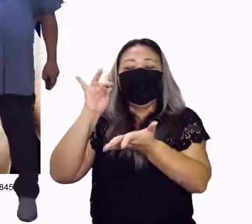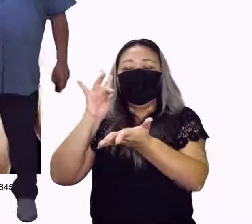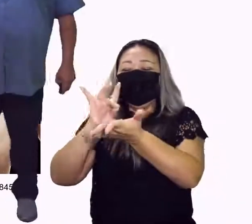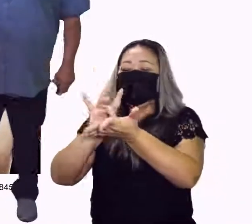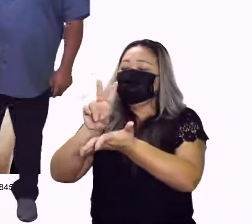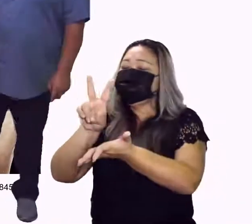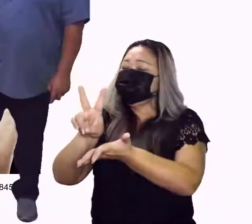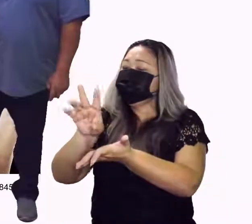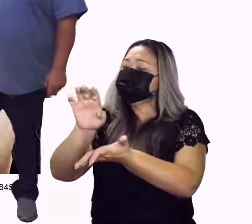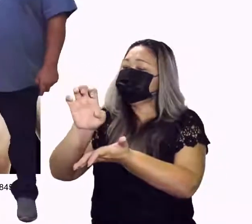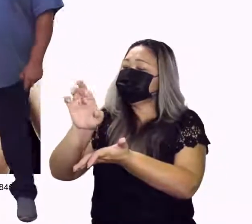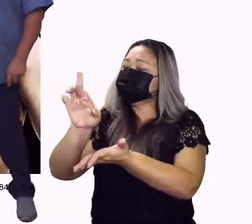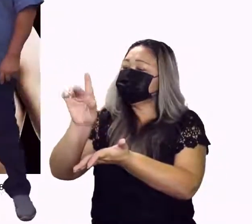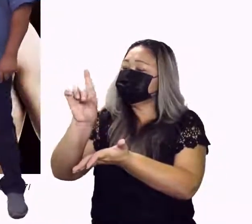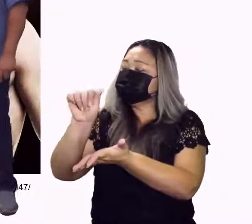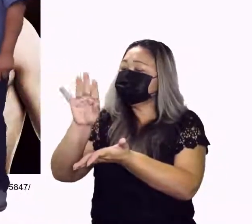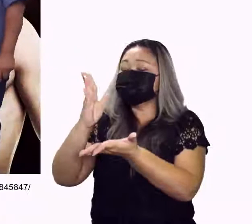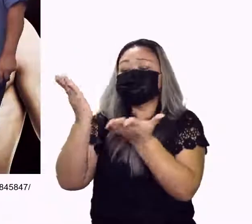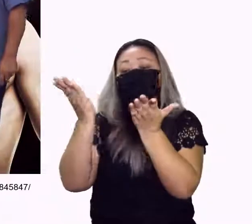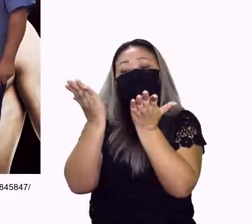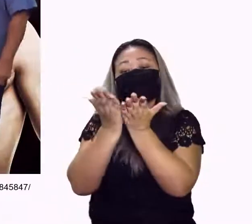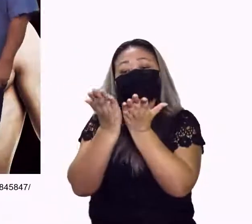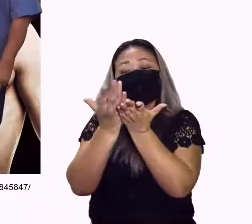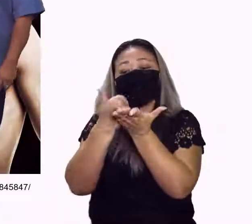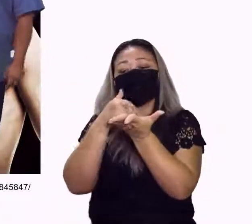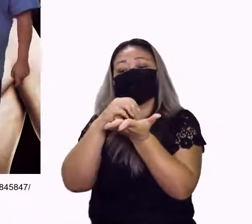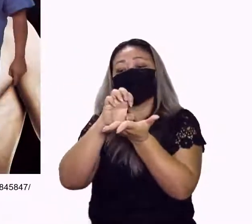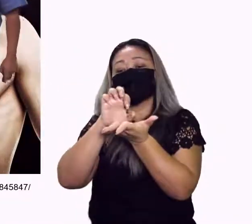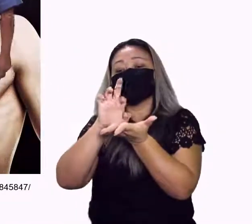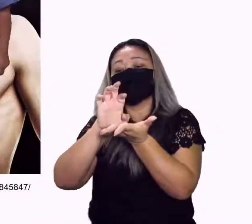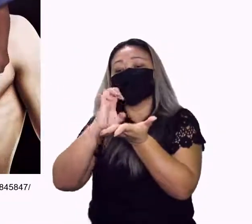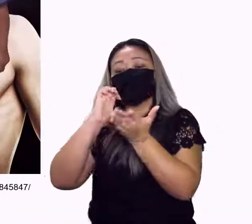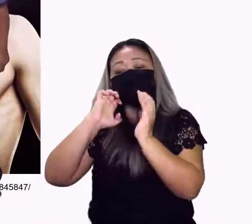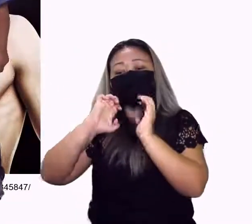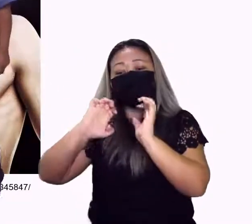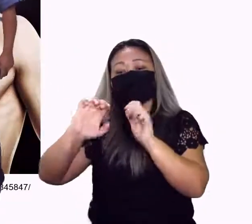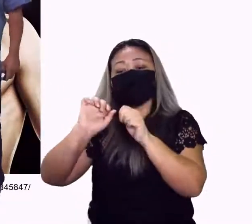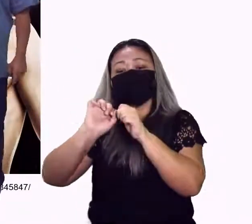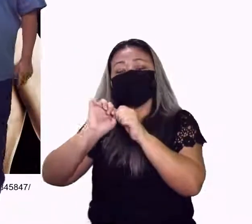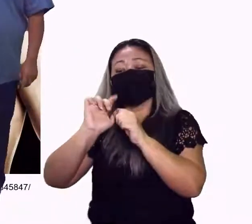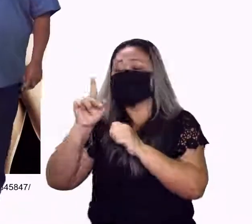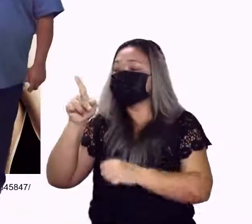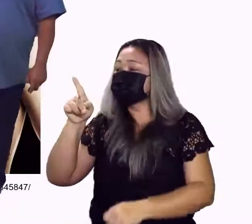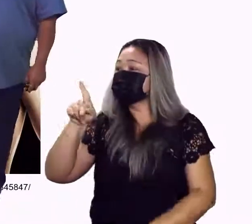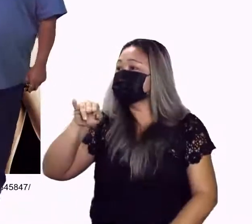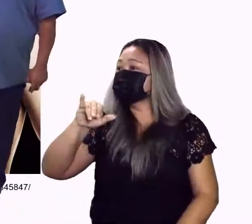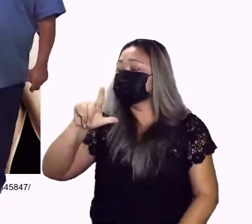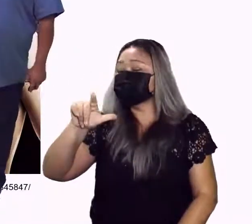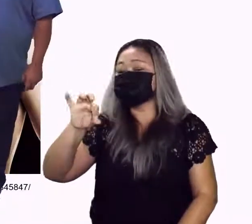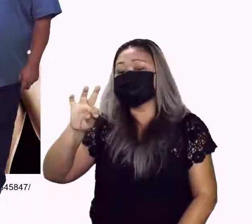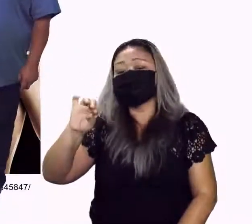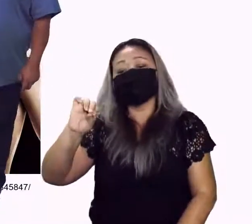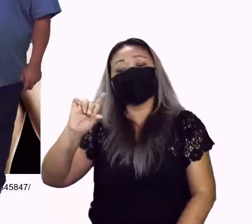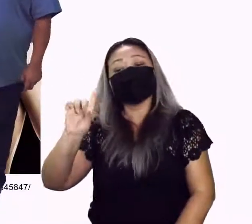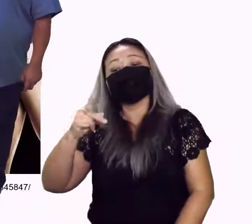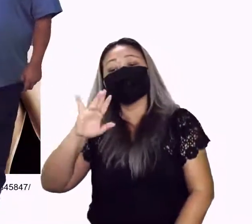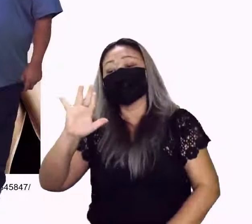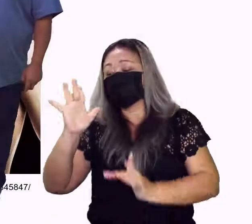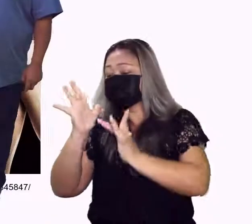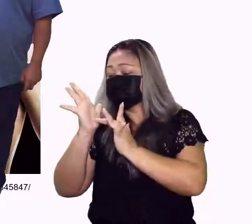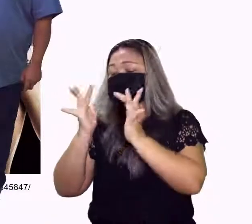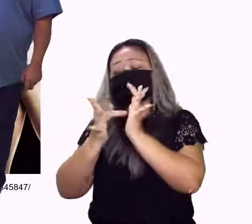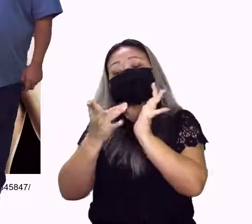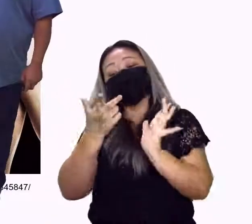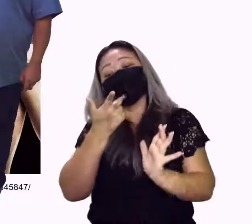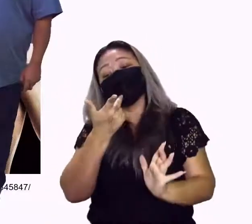verdade? Tem na Bíblia, lá no Evangelhos, né, nos quatro evangelhos, que diz Pilatos chegou para Jesus. Jesus falou que fala a